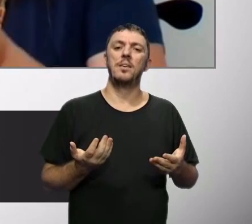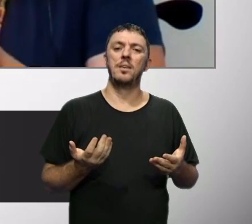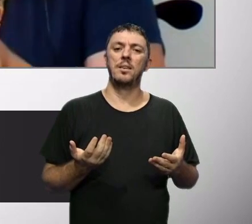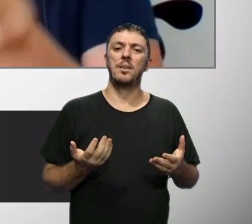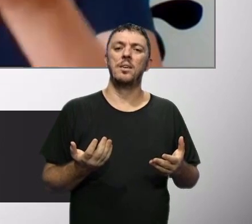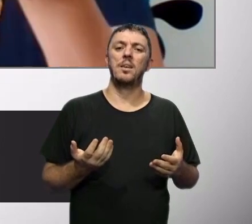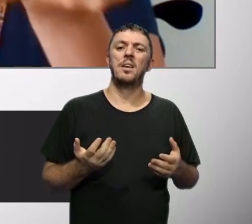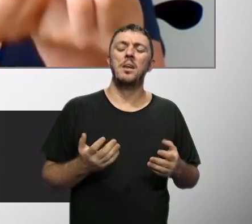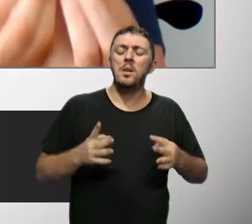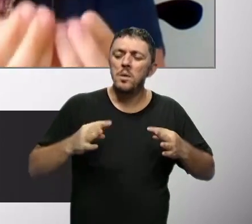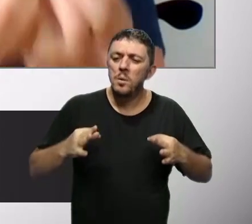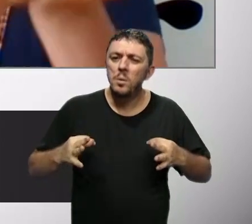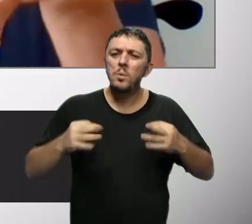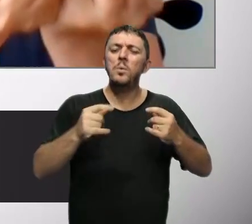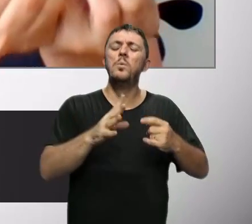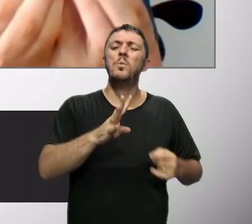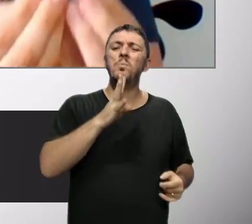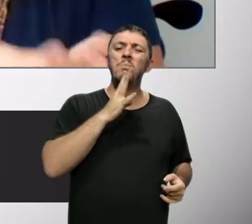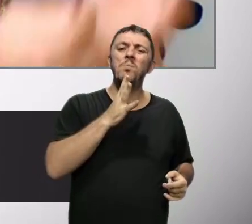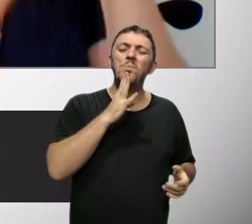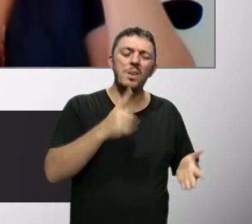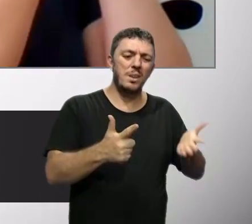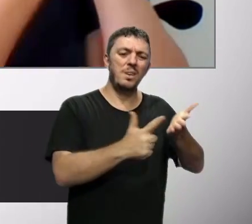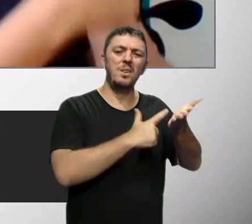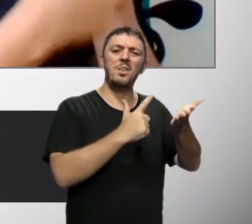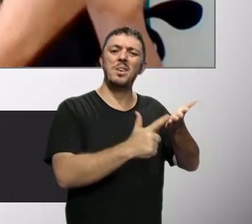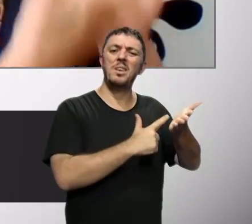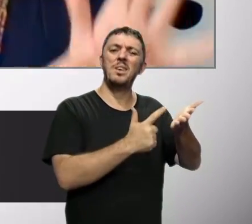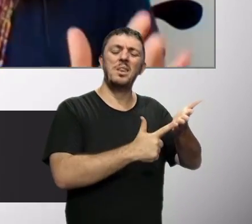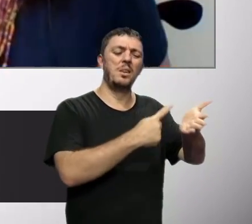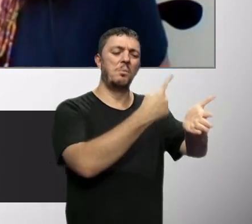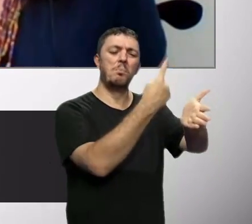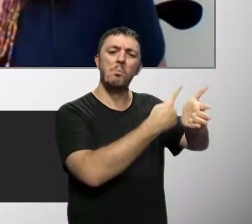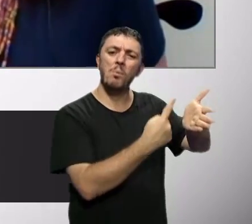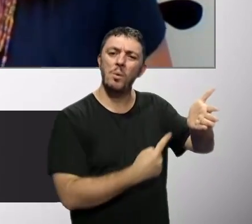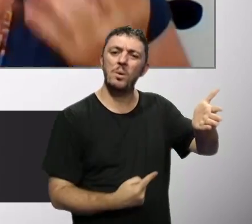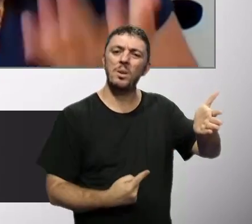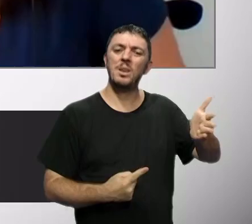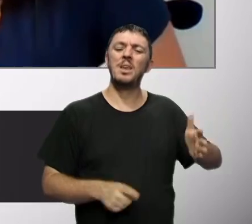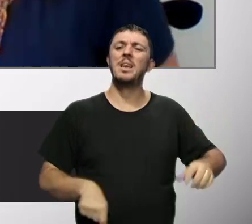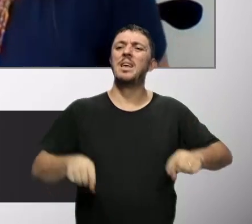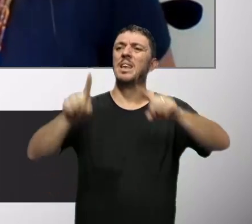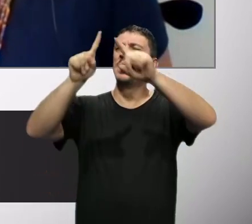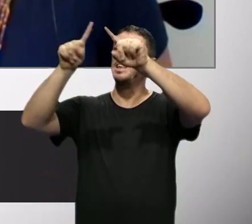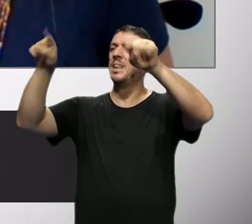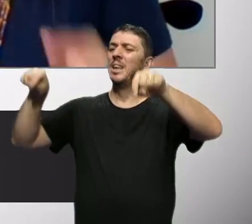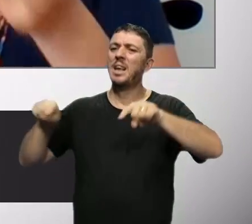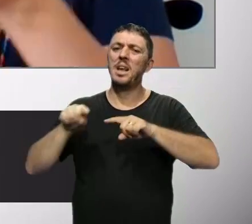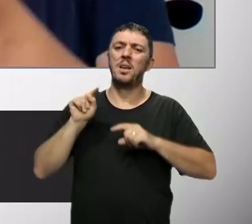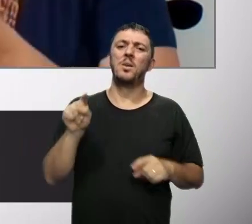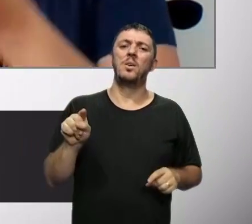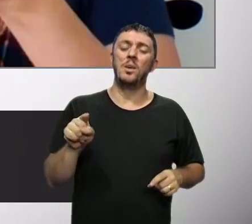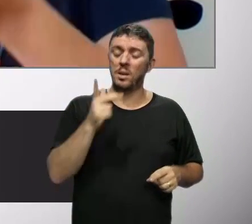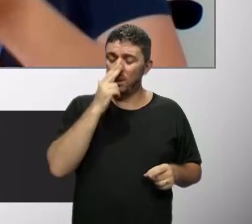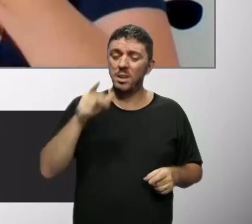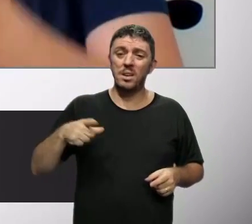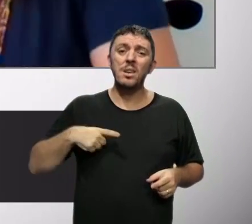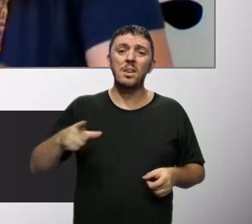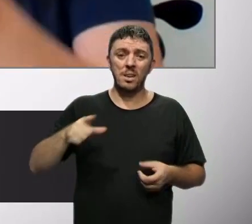todo conhecimento estar num livro, numa apostila, na lousa lá pela professora, ele está no mundo. Né? A gente, o ser